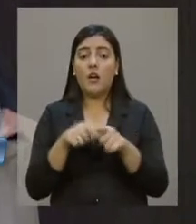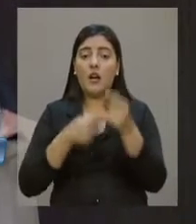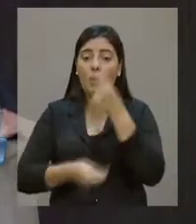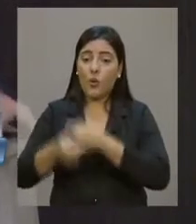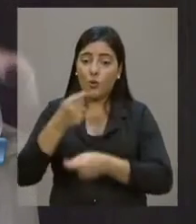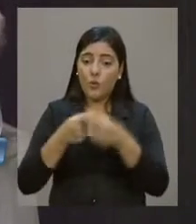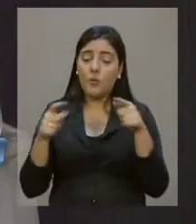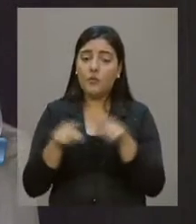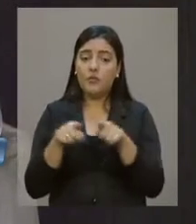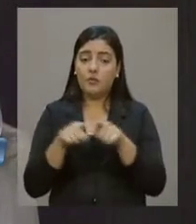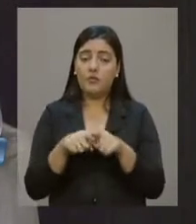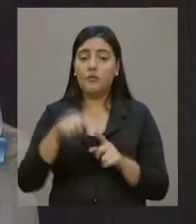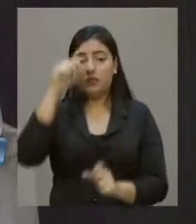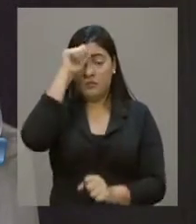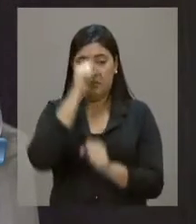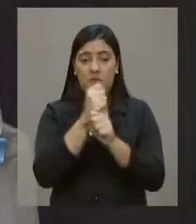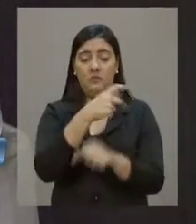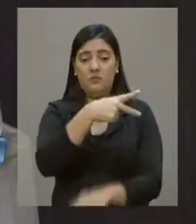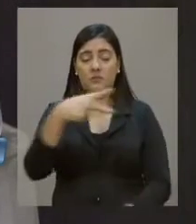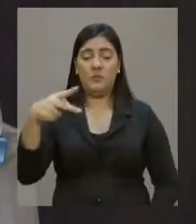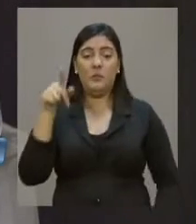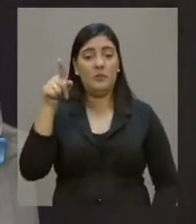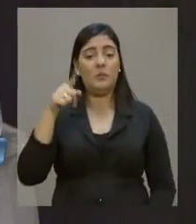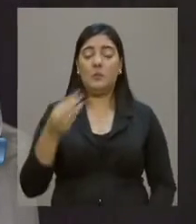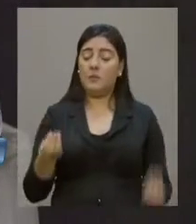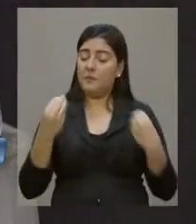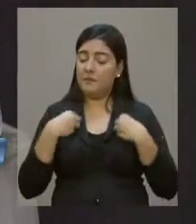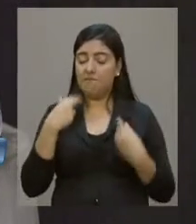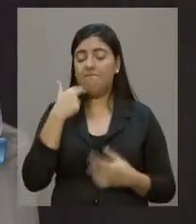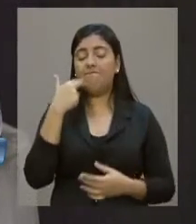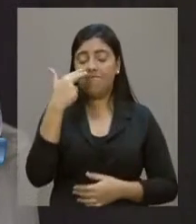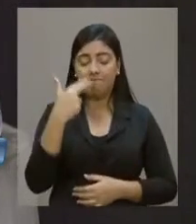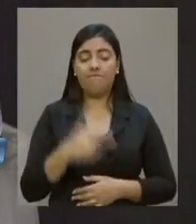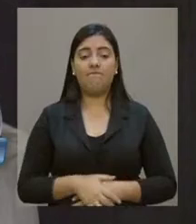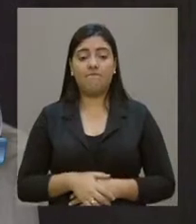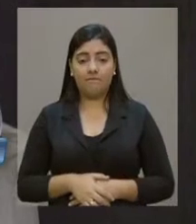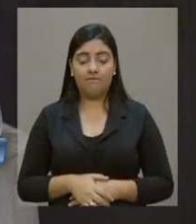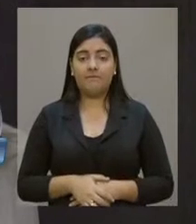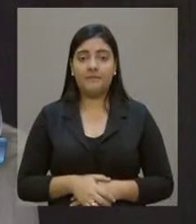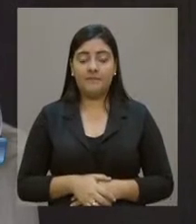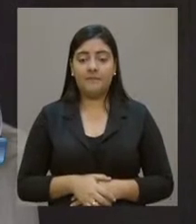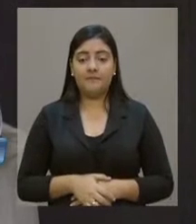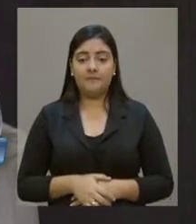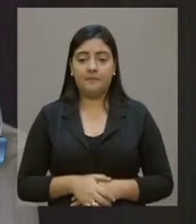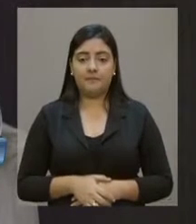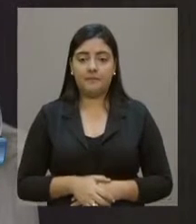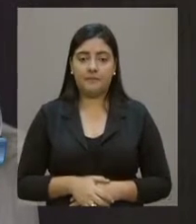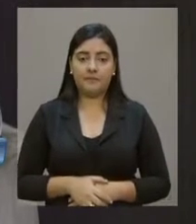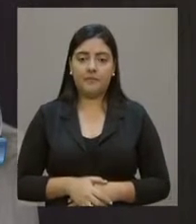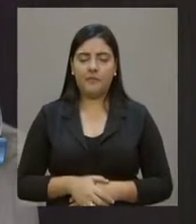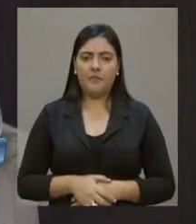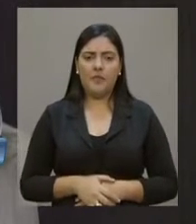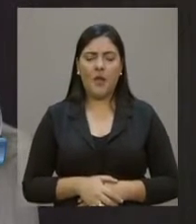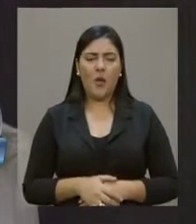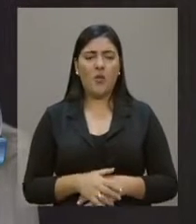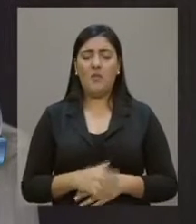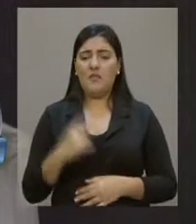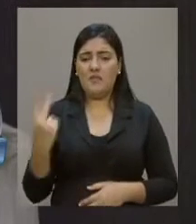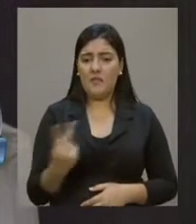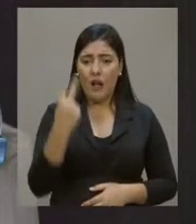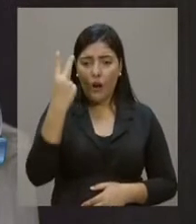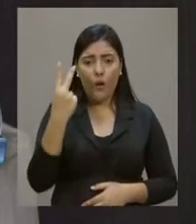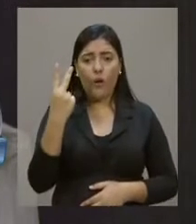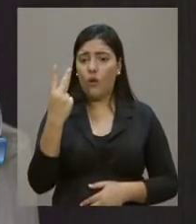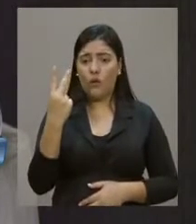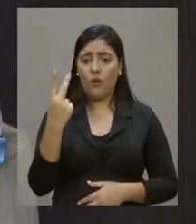econômica, nós temos um chefe de Estado que nos envergonha. E pior do que isso, ele rasga quaisquer valores